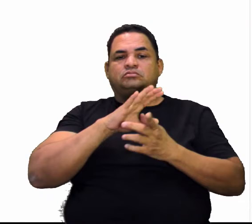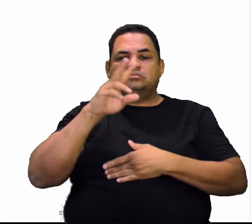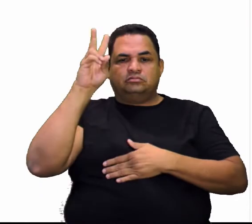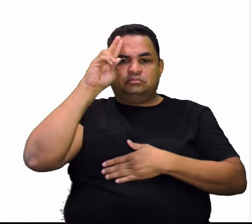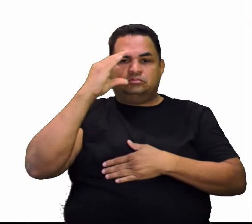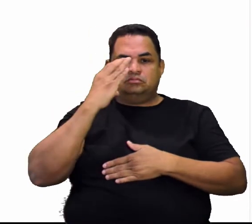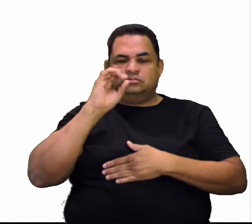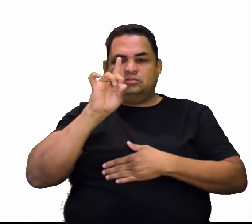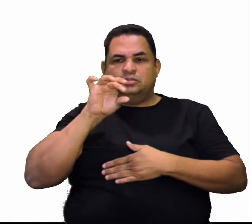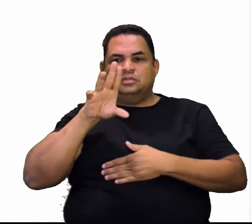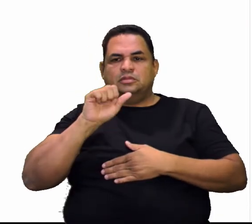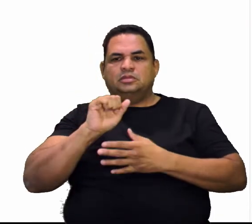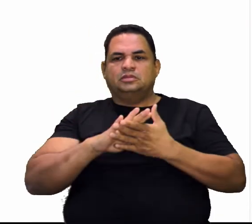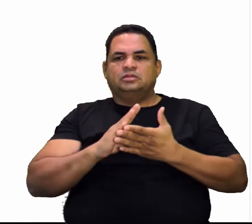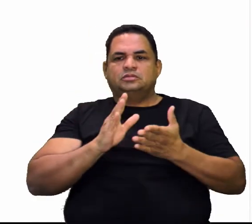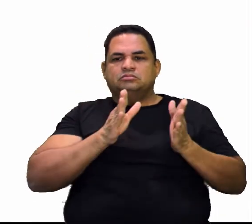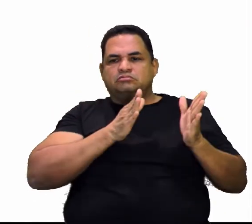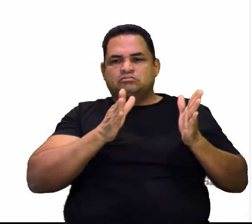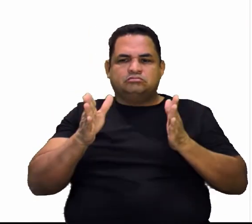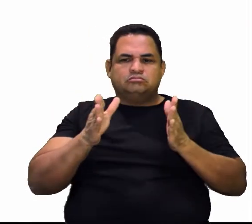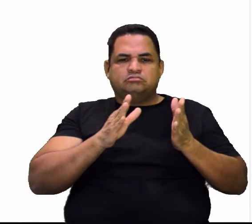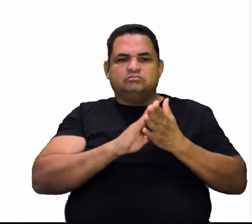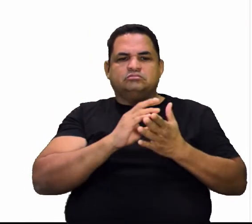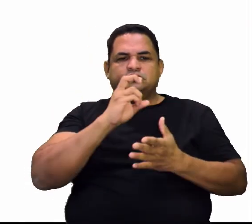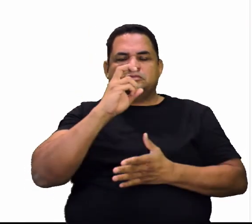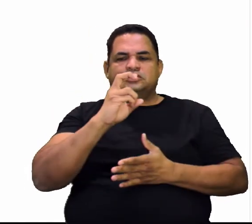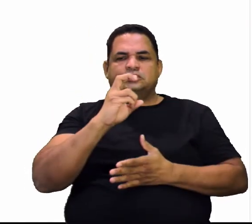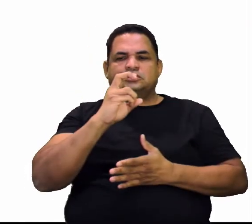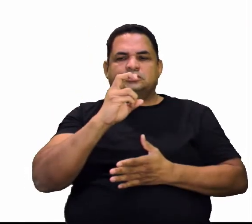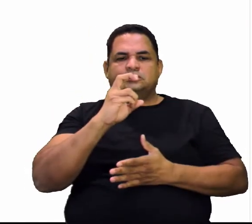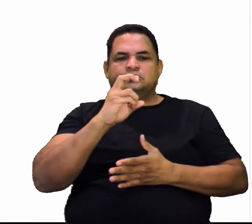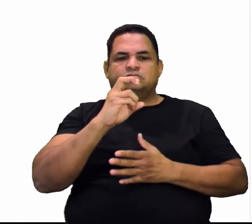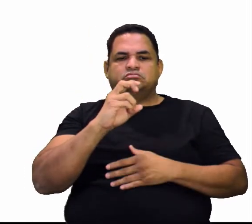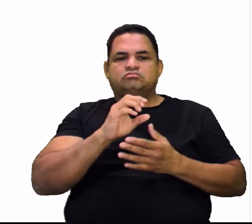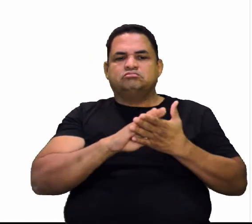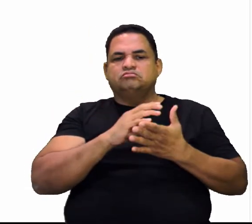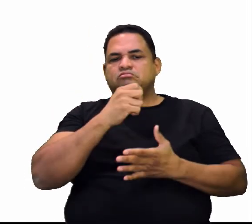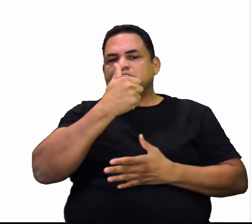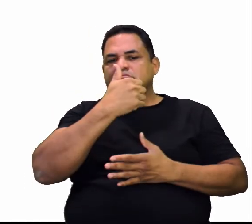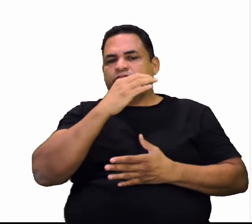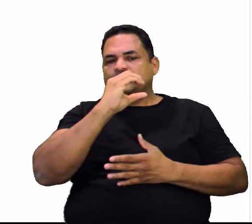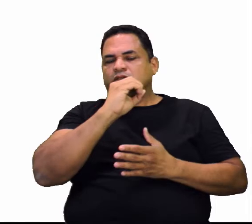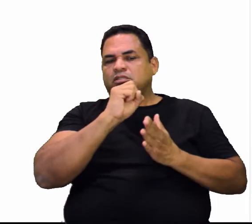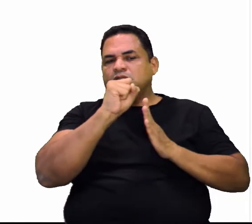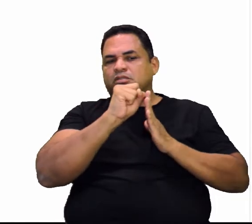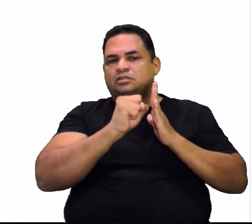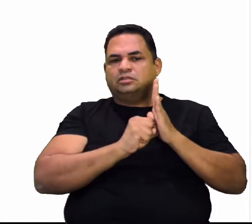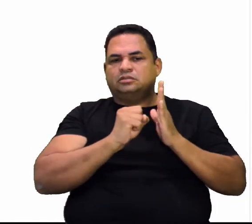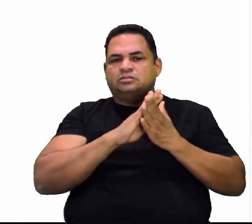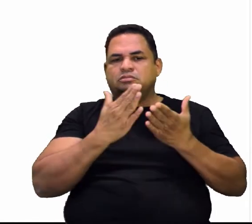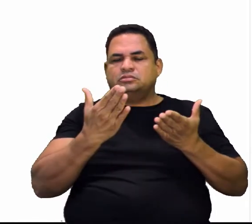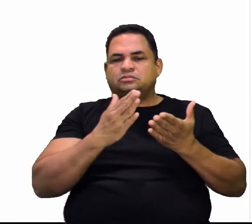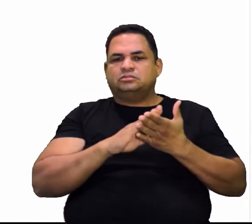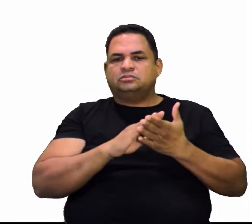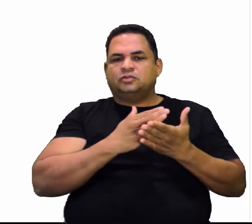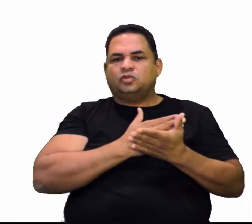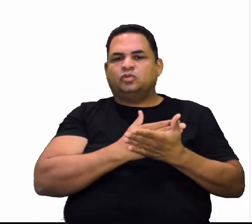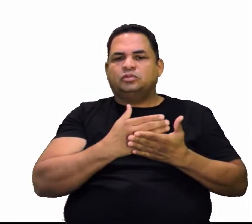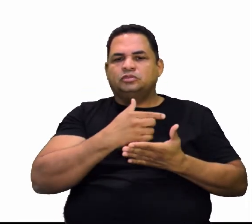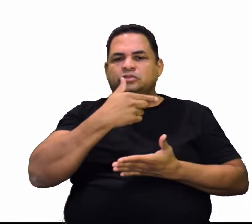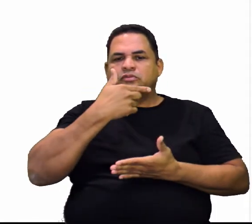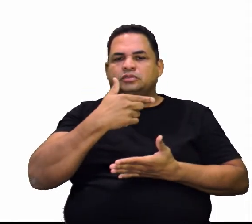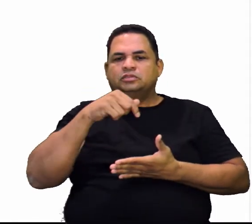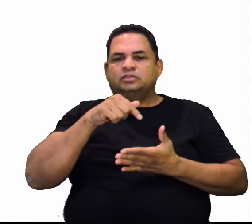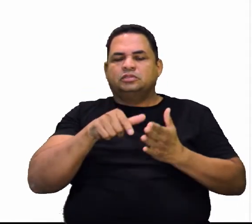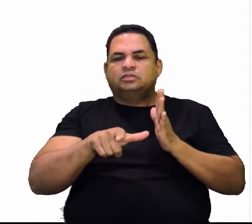da história ocidental. Durou 5 séculos. Começou em 27